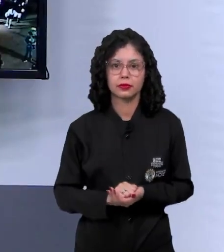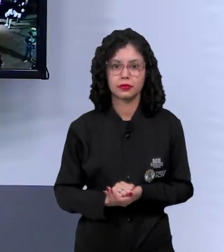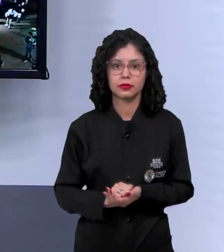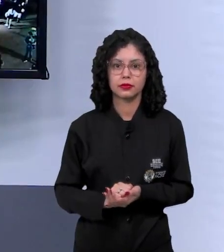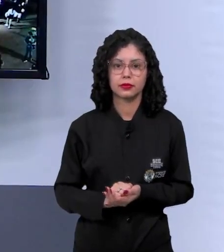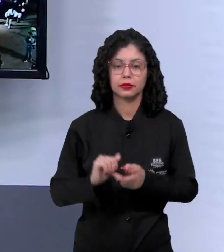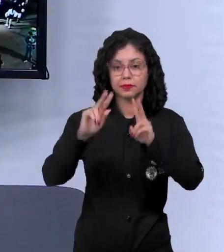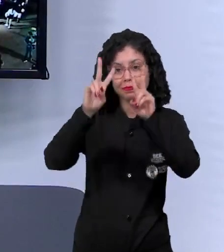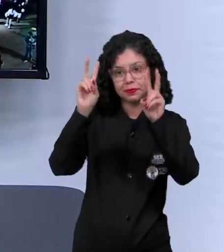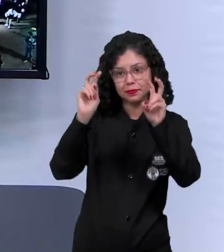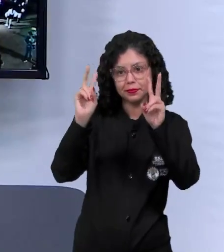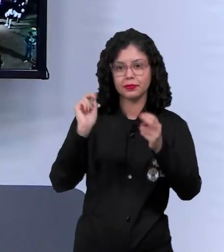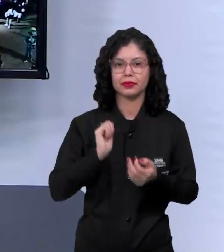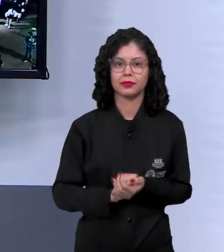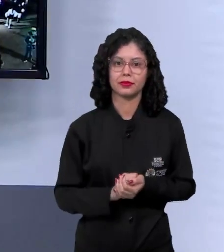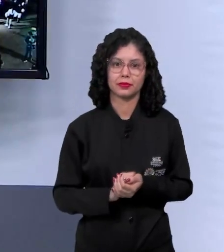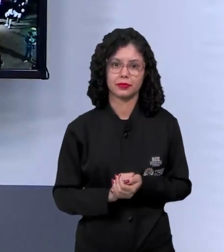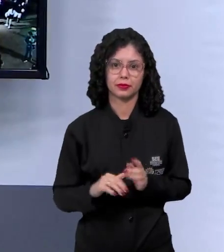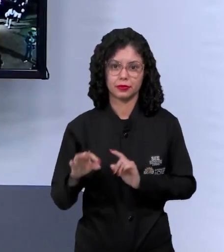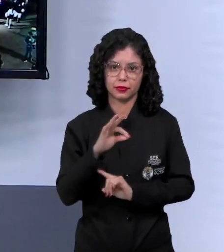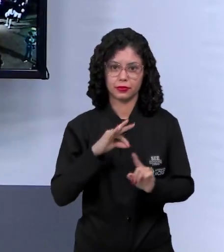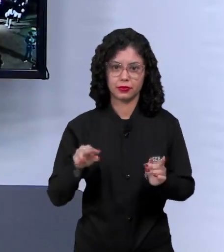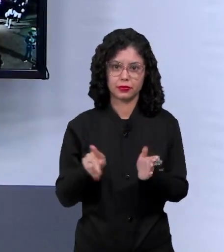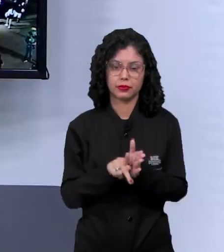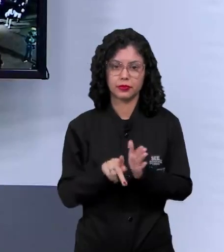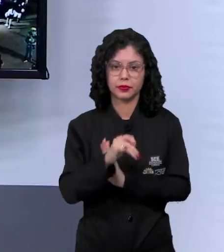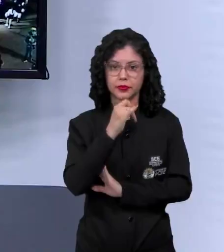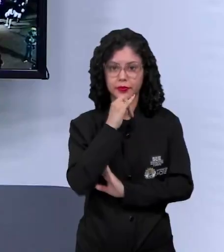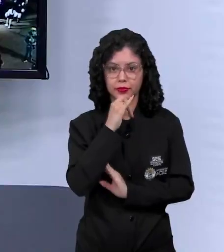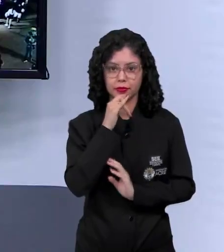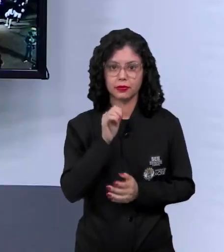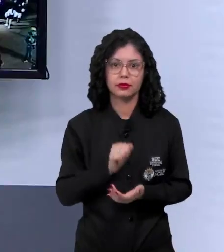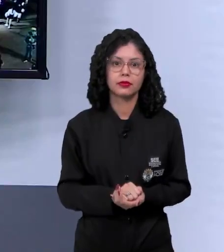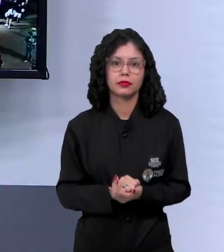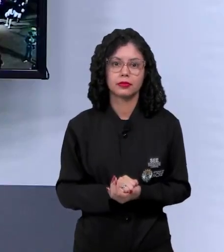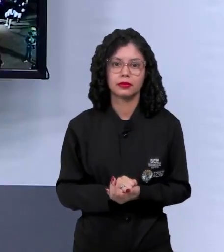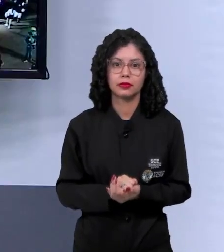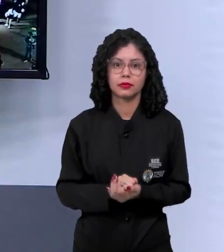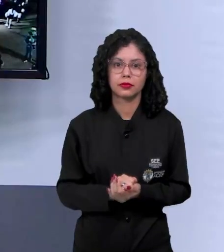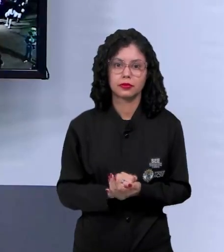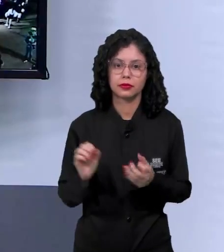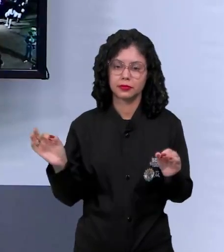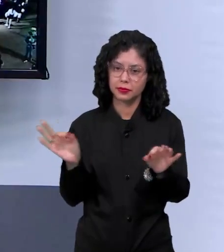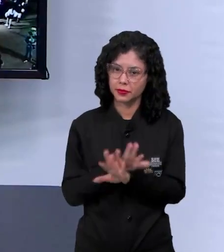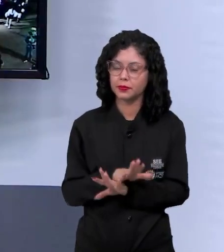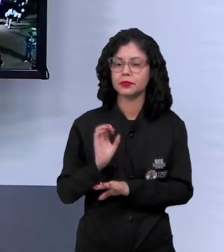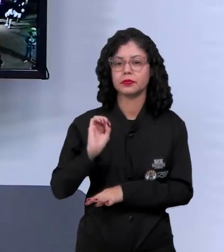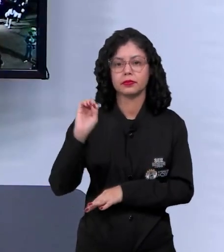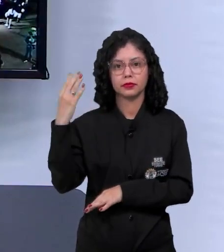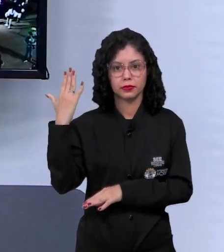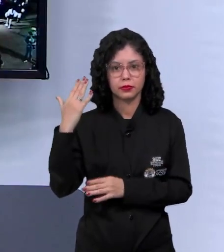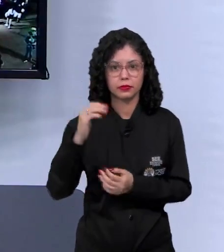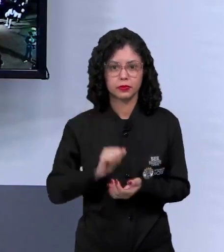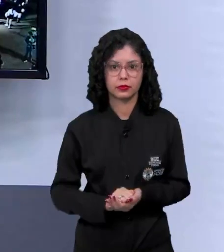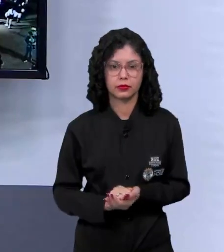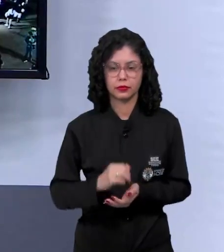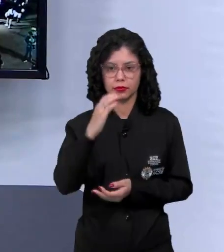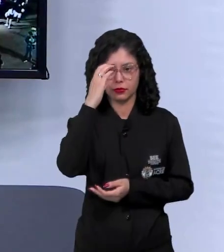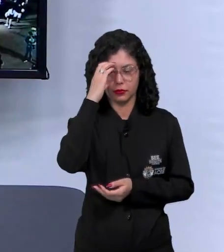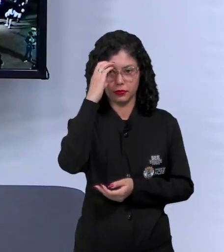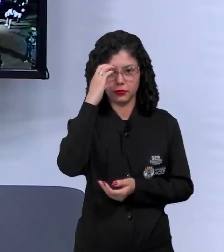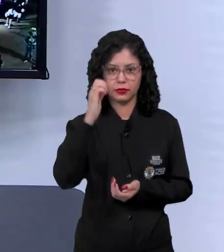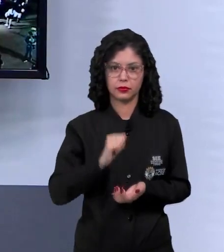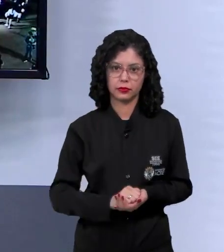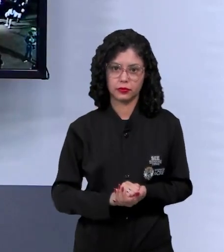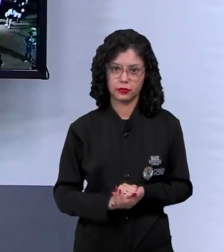no que se diz respeito ao espiritual. Um exemplo disso é o novenário que acabou de acontecer lá em Cruzeiro do Sul